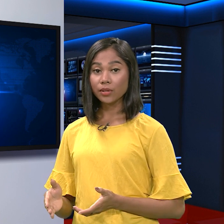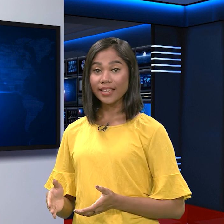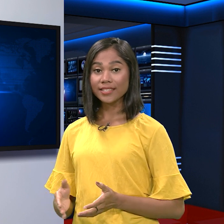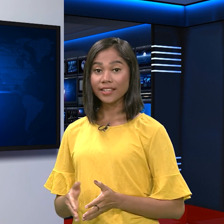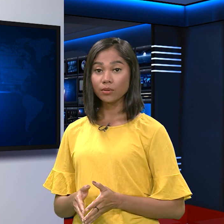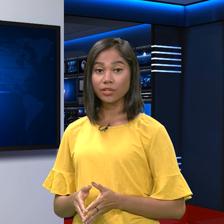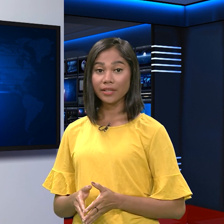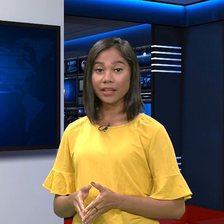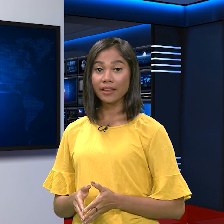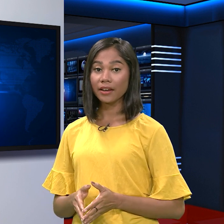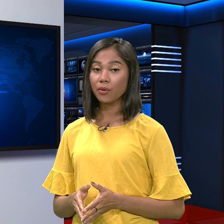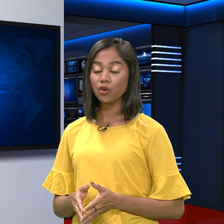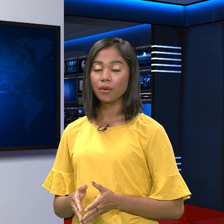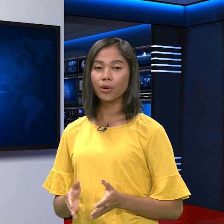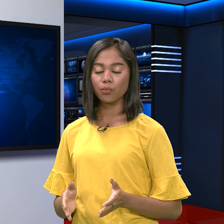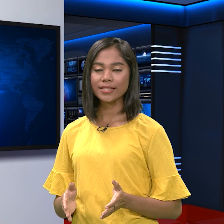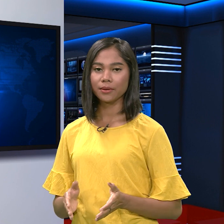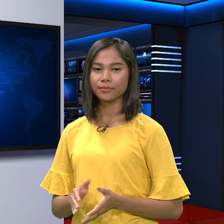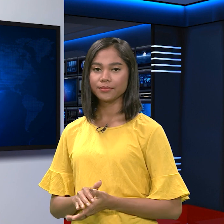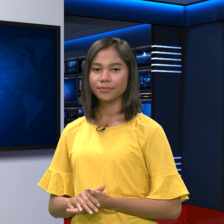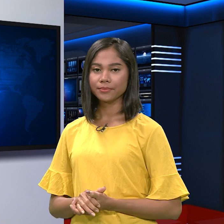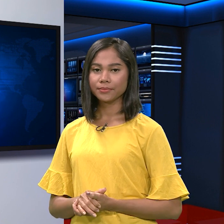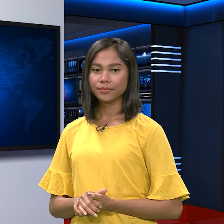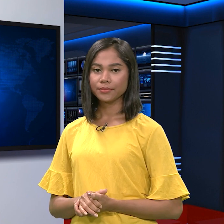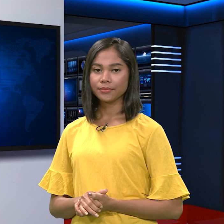que o excedente orçamental não é uma preocupação.